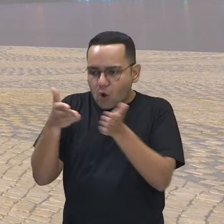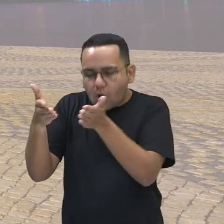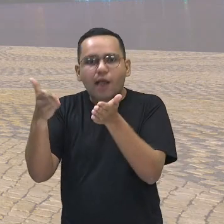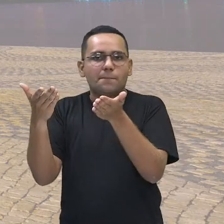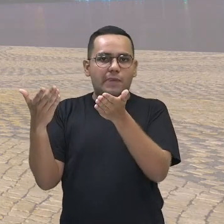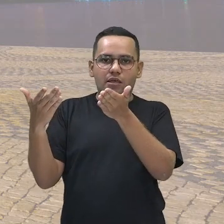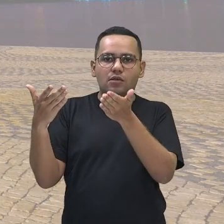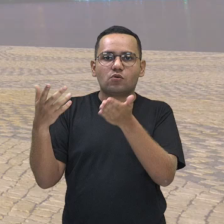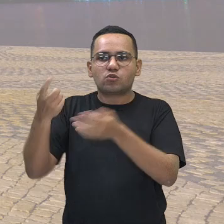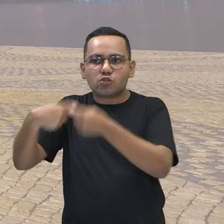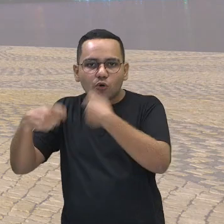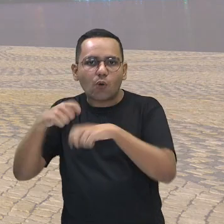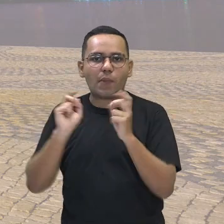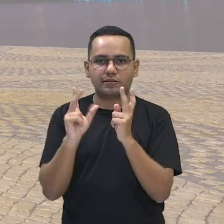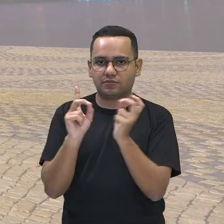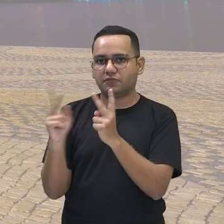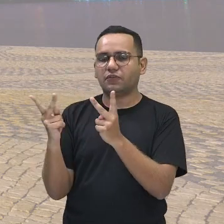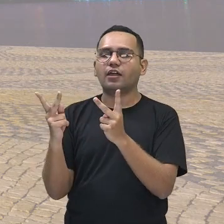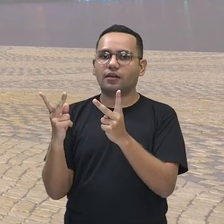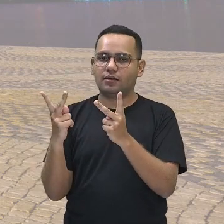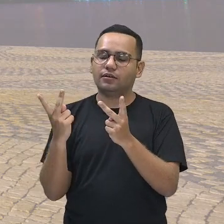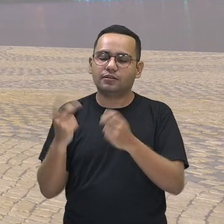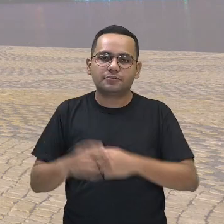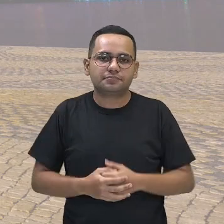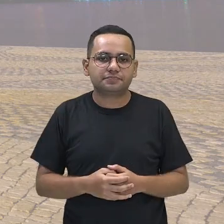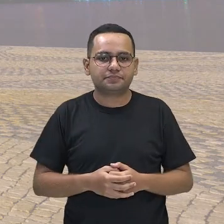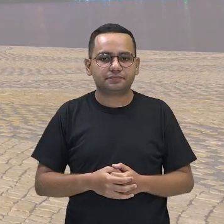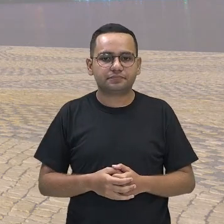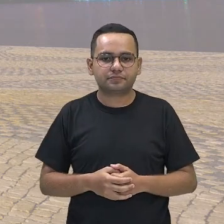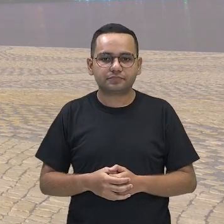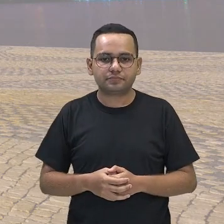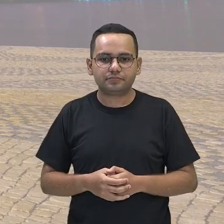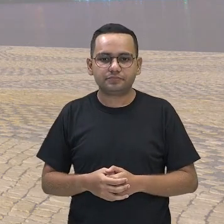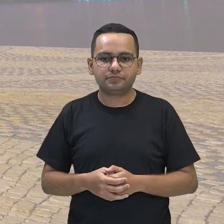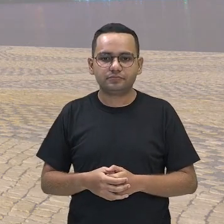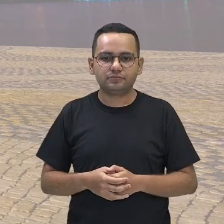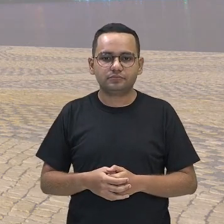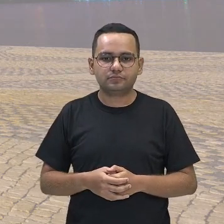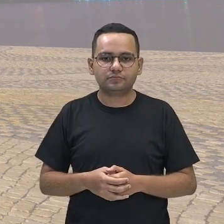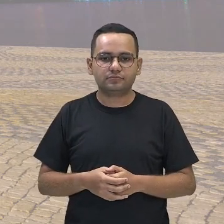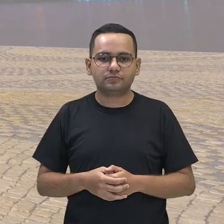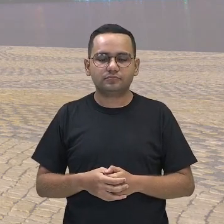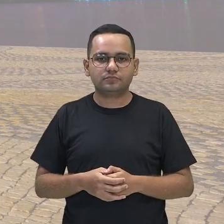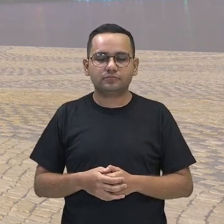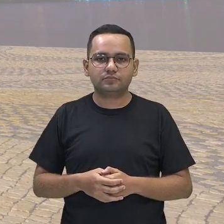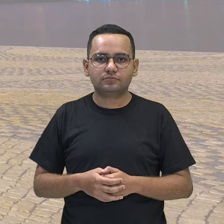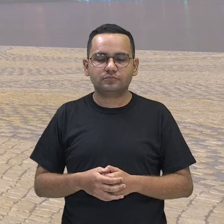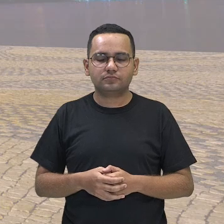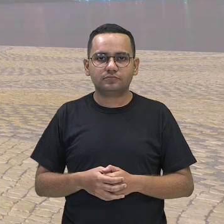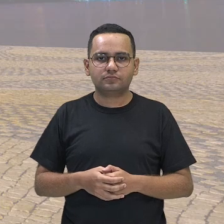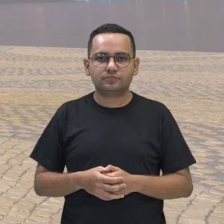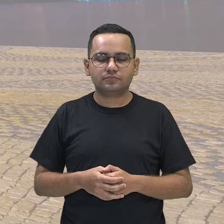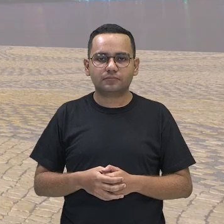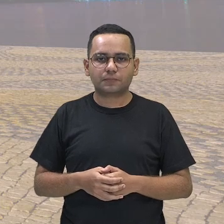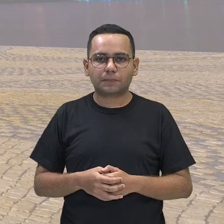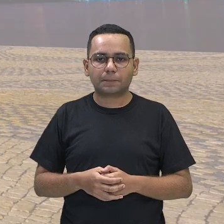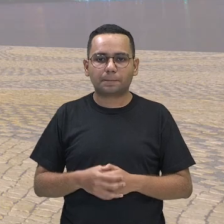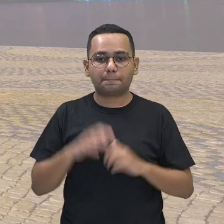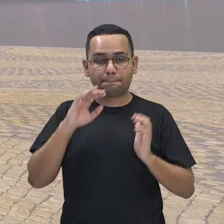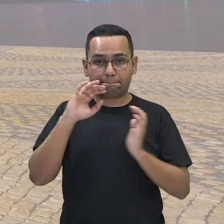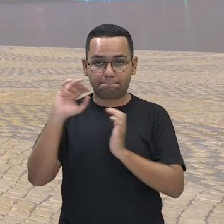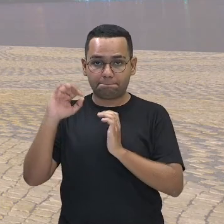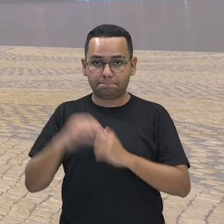vai ser uma grande revolução nesse momento. Neste período também vamos observar o encontro